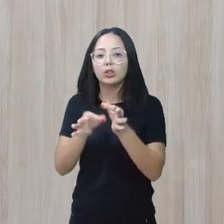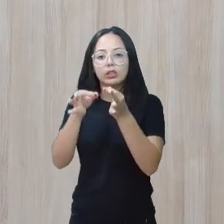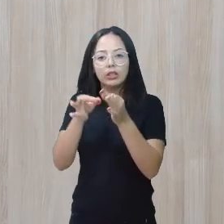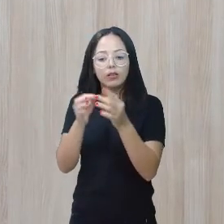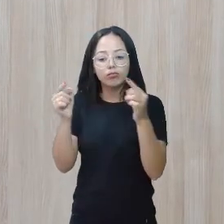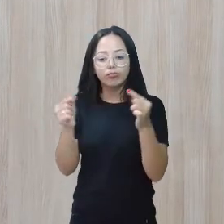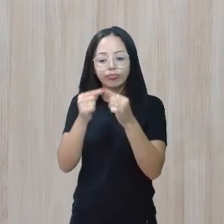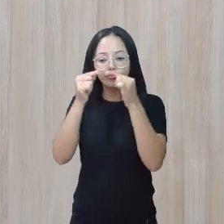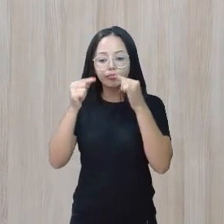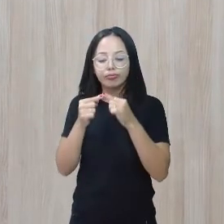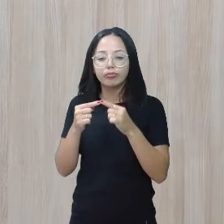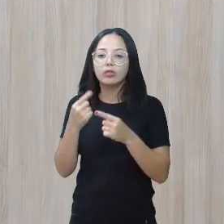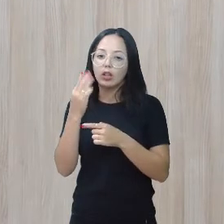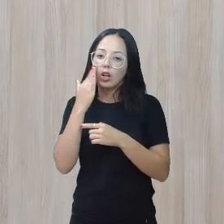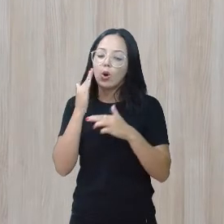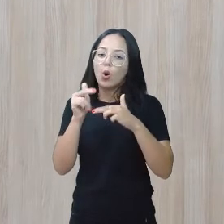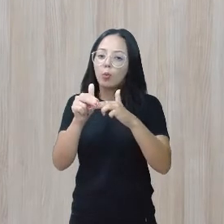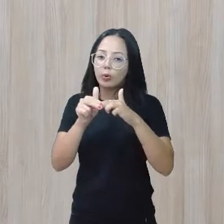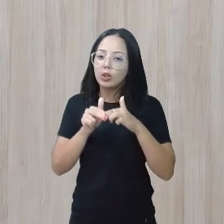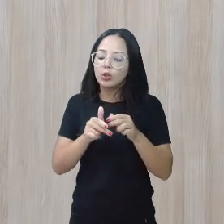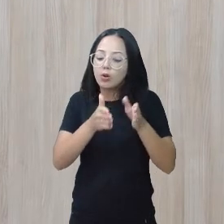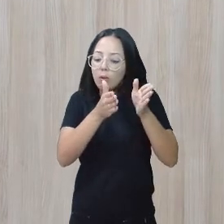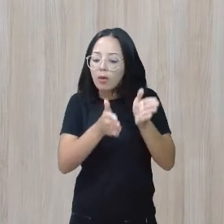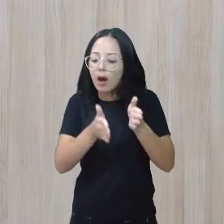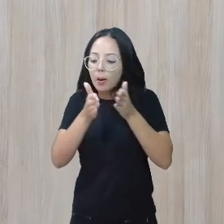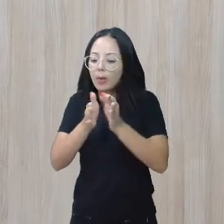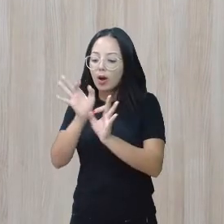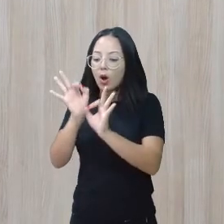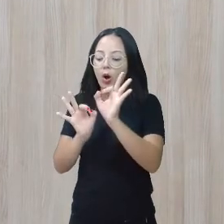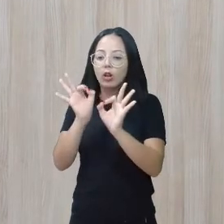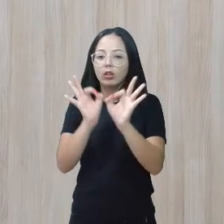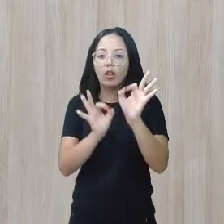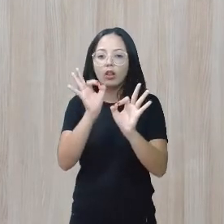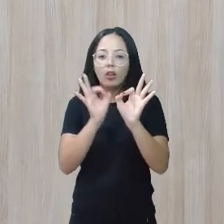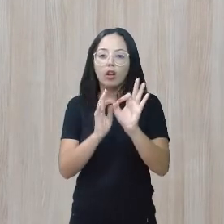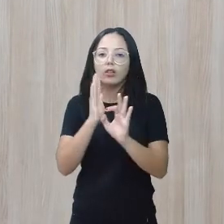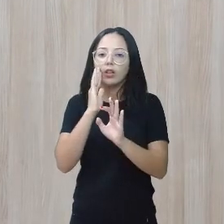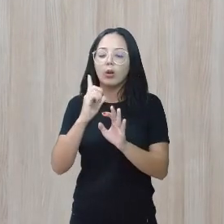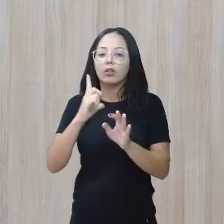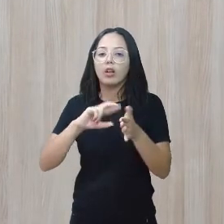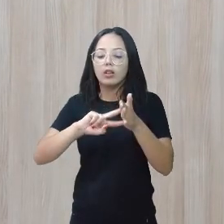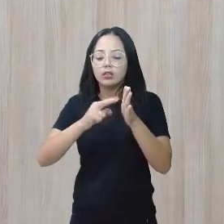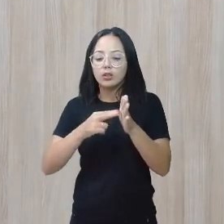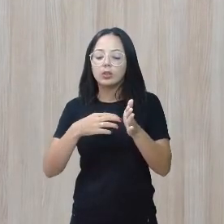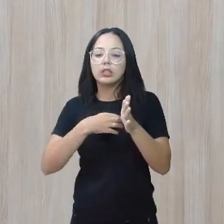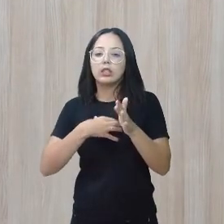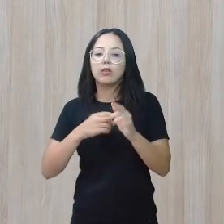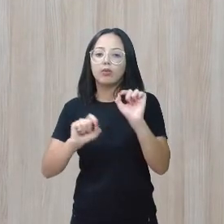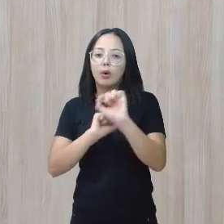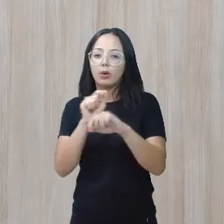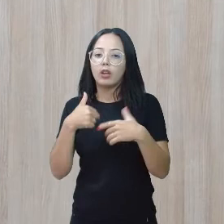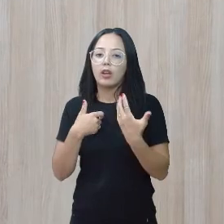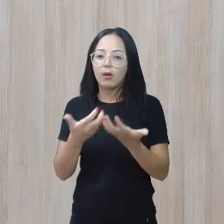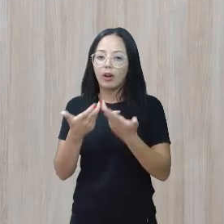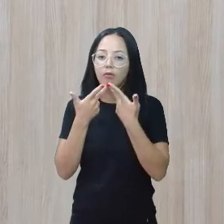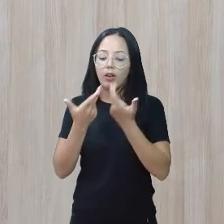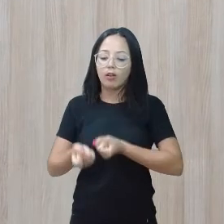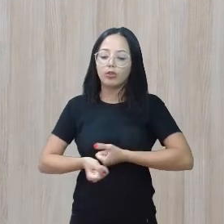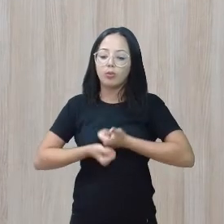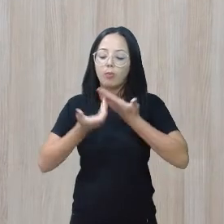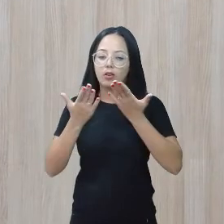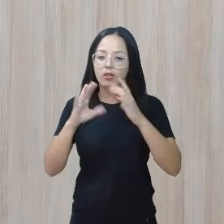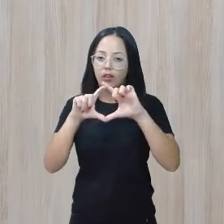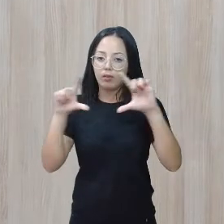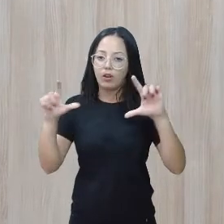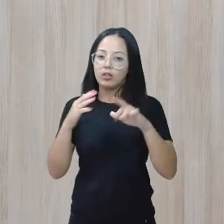coeso. Então, a coesão sequencial vem para ordenar, dar sentido àquilo que eu estou querendo expressar na minha